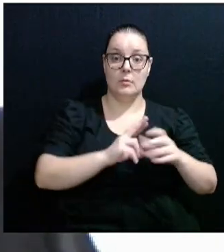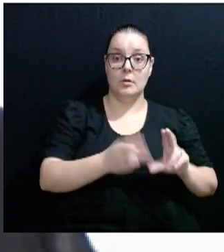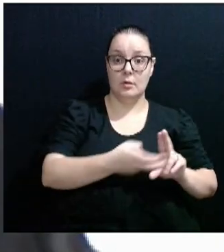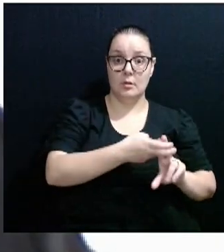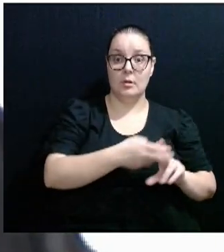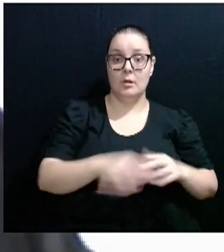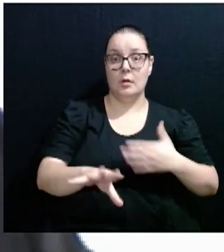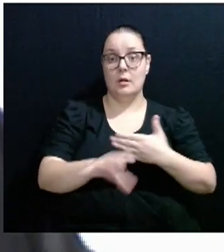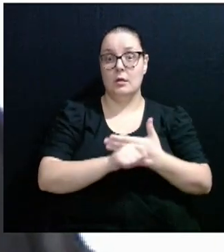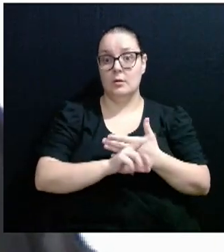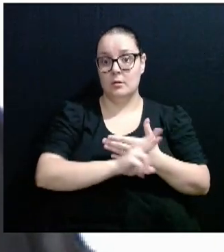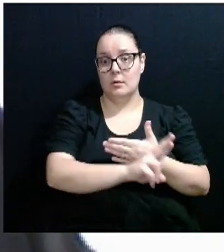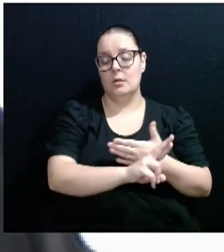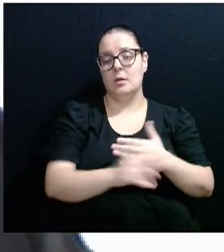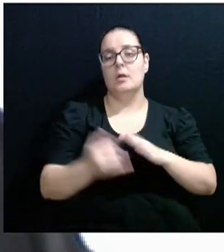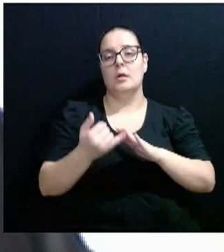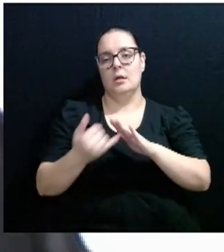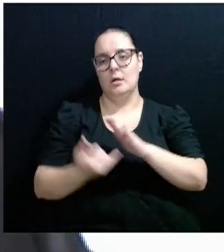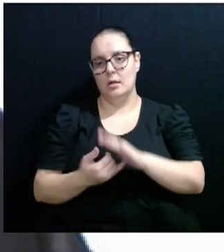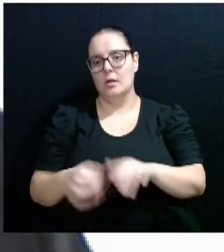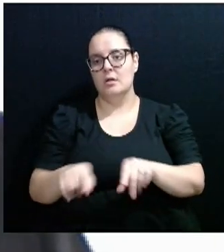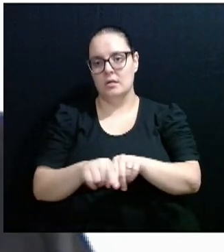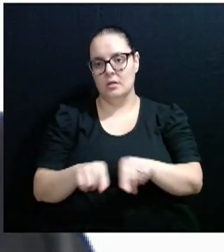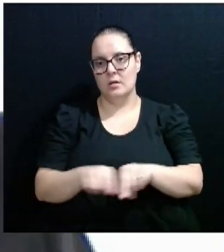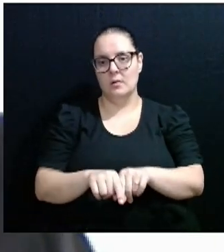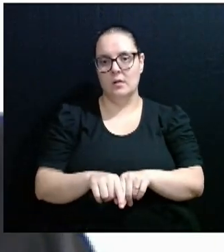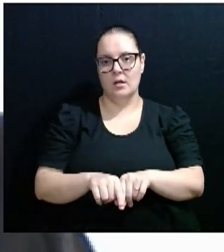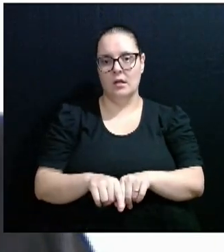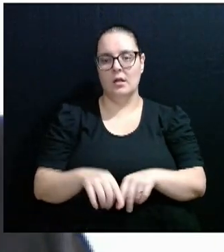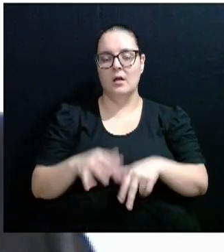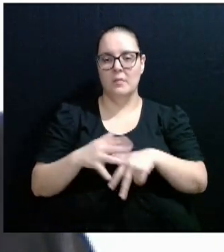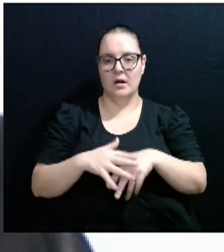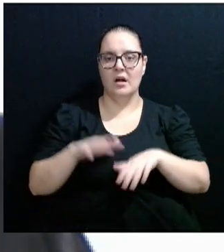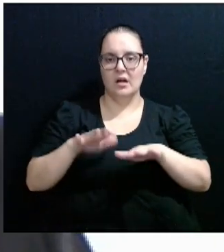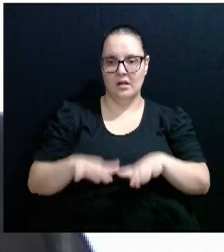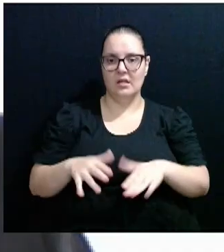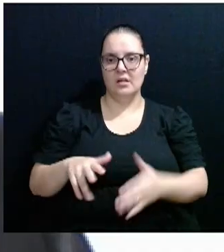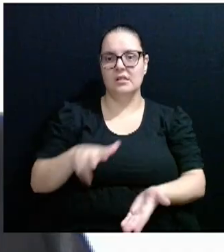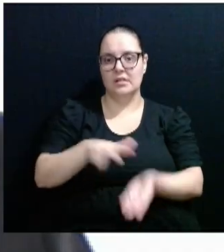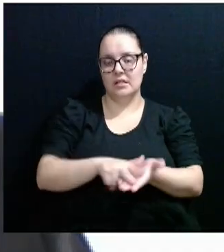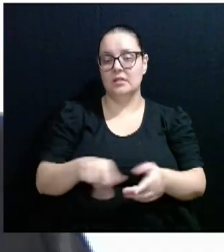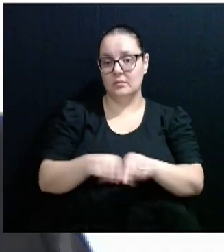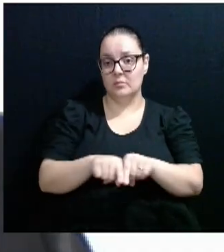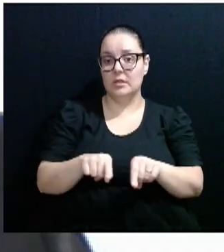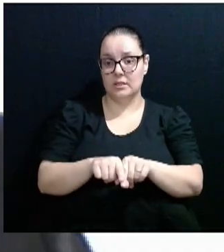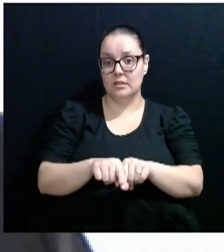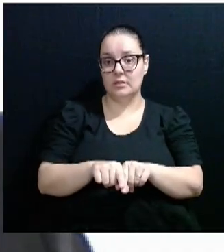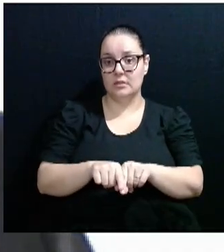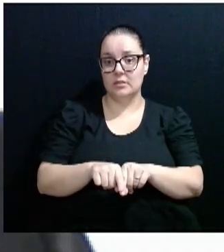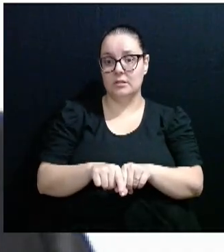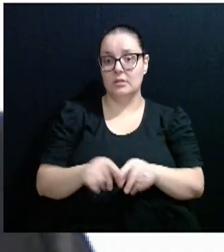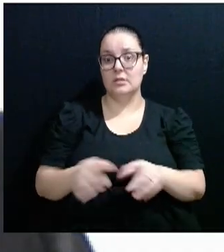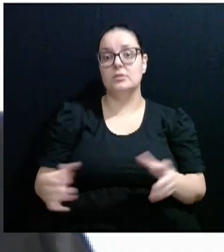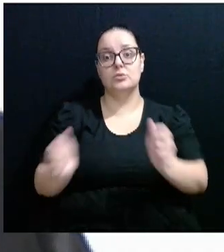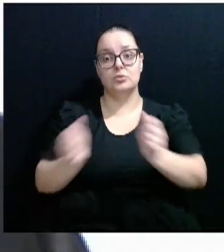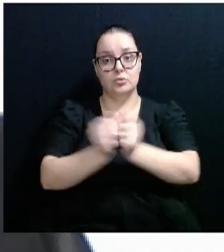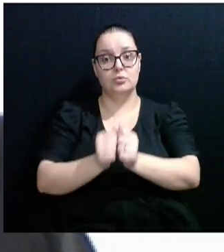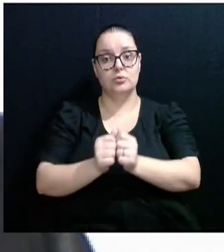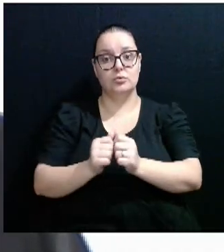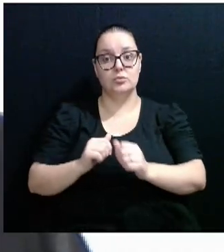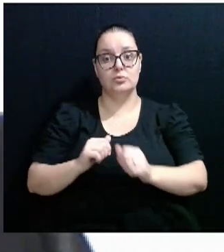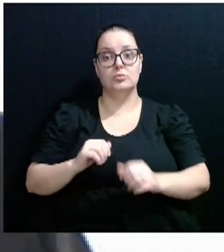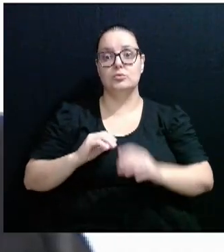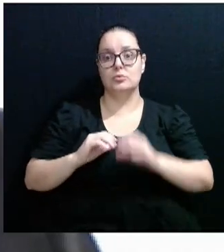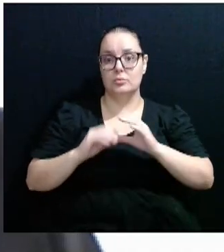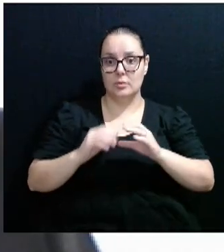da instituição que o paciente está internado também, tá? Isso te aproxima dos canais de comunicação com os tomadores